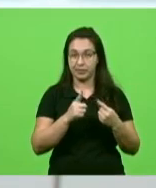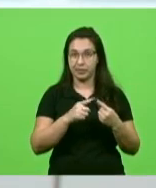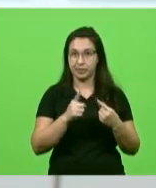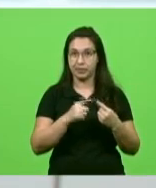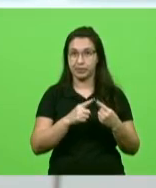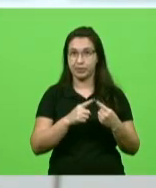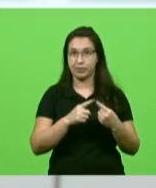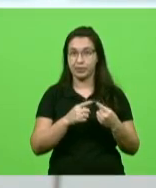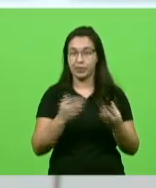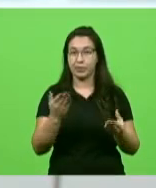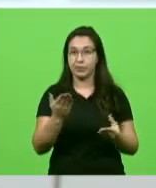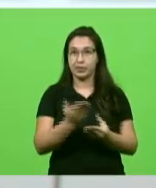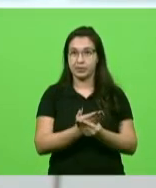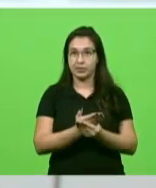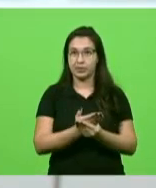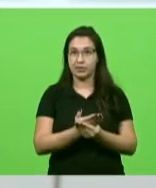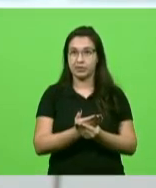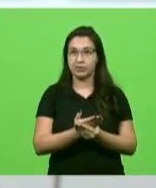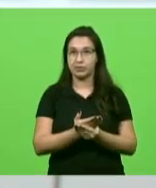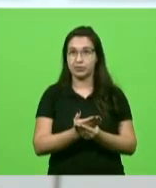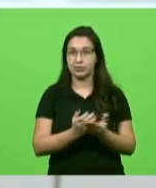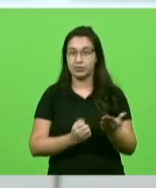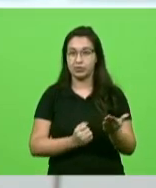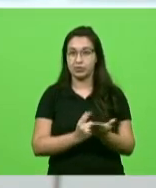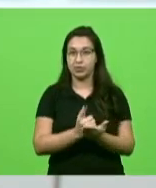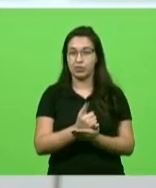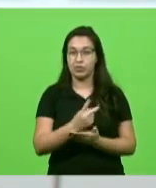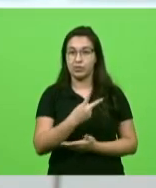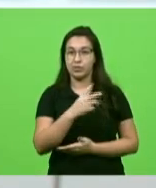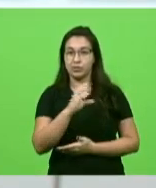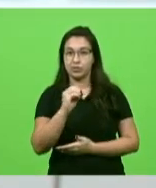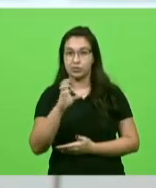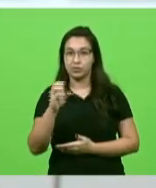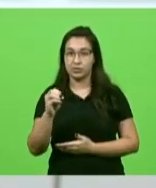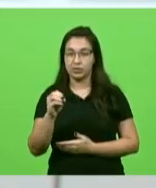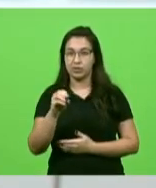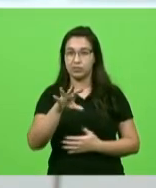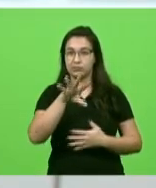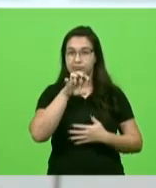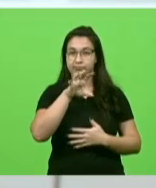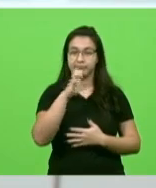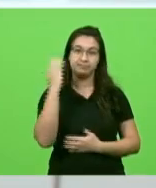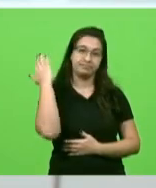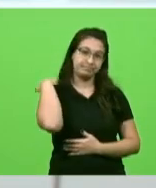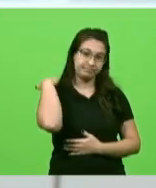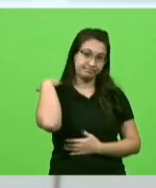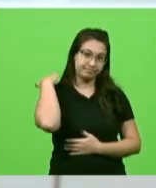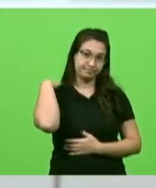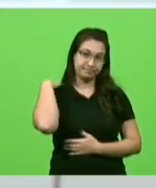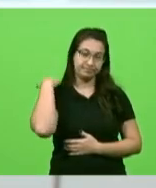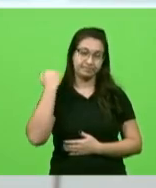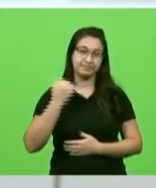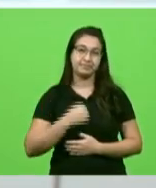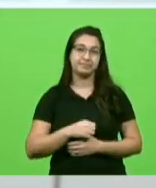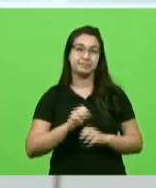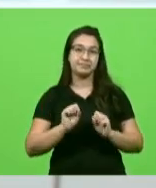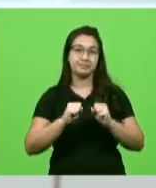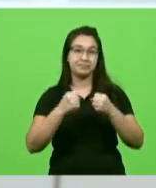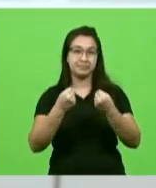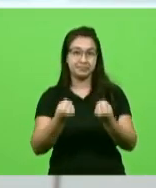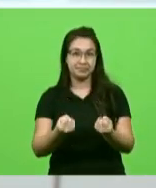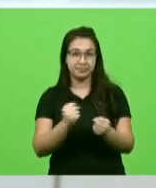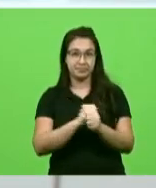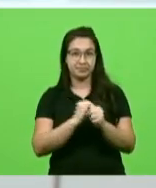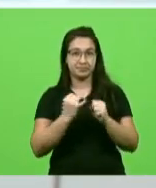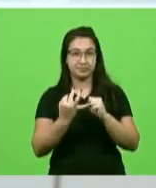o processo de aquisição de 200 ventiladores pulmonares respiradores para enfrentamento da